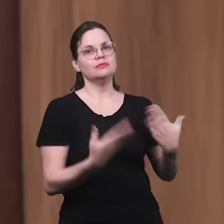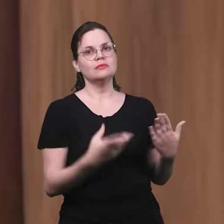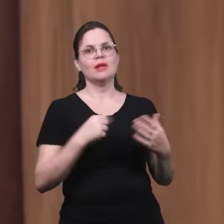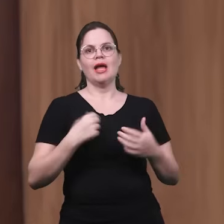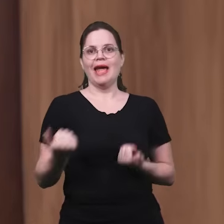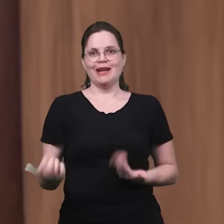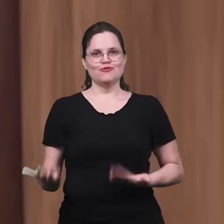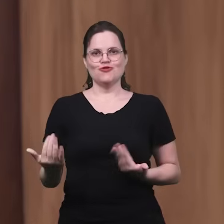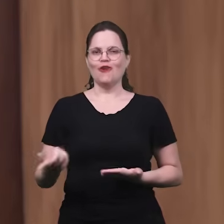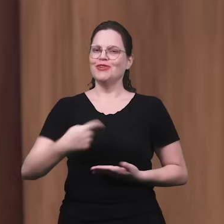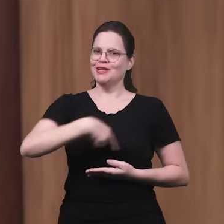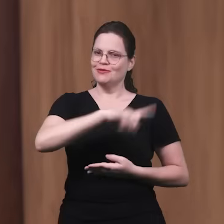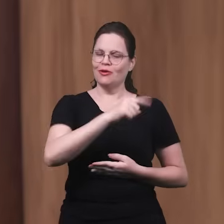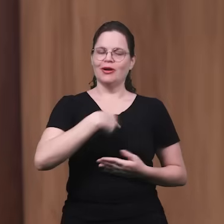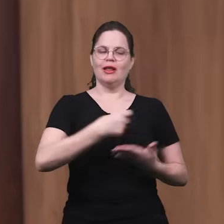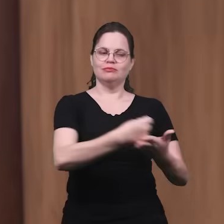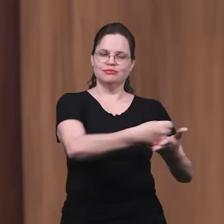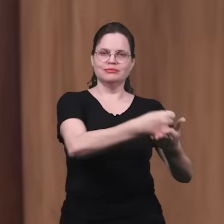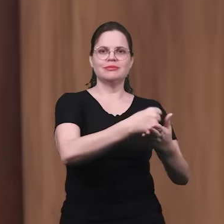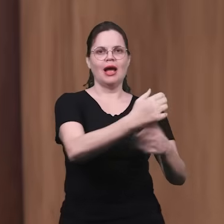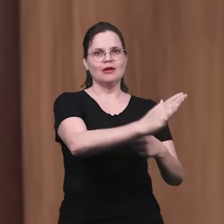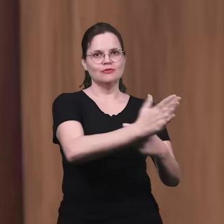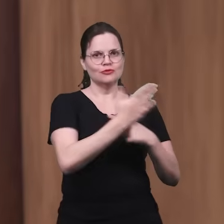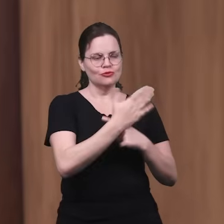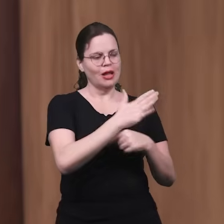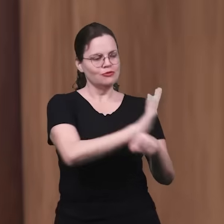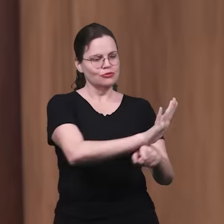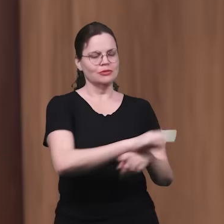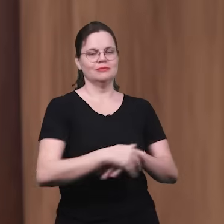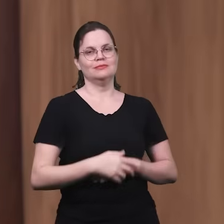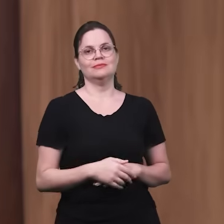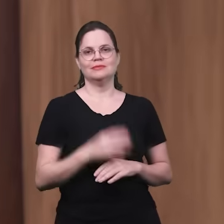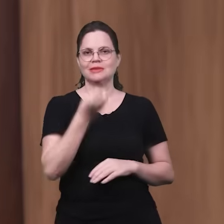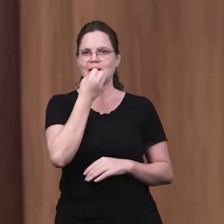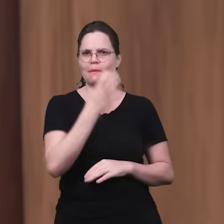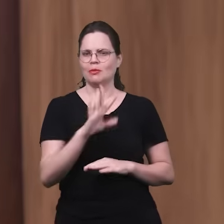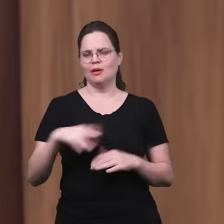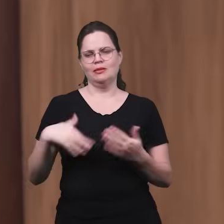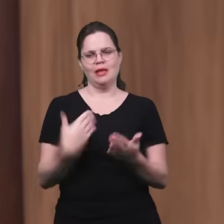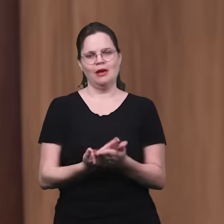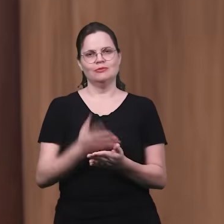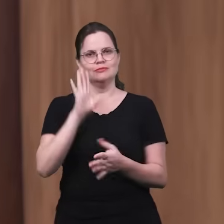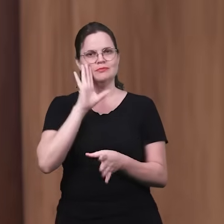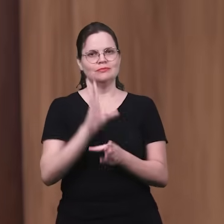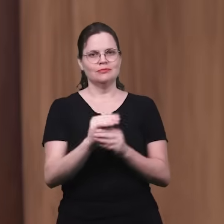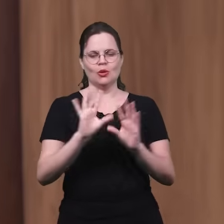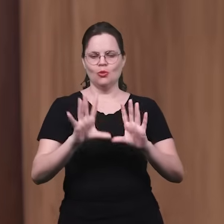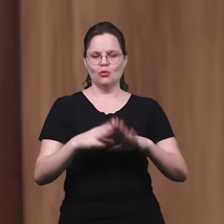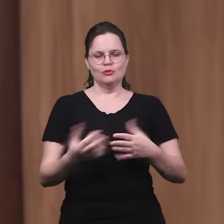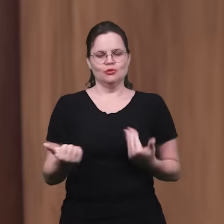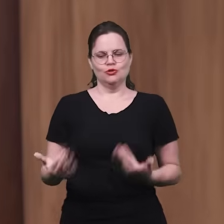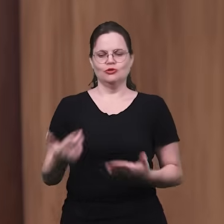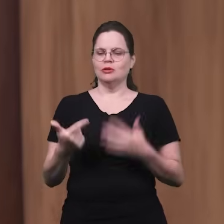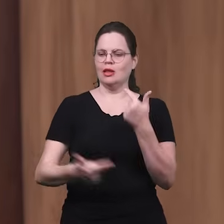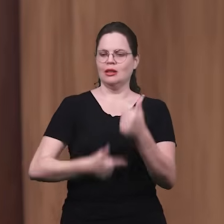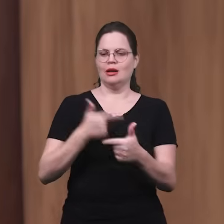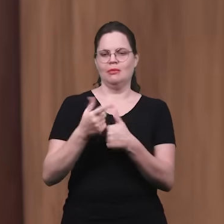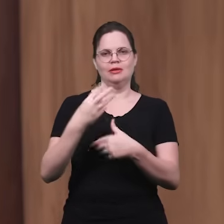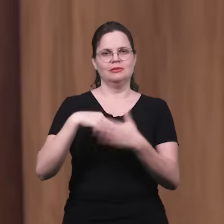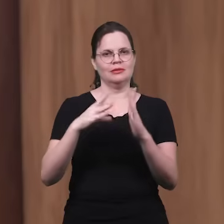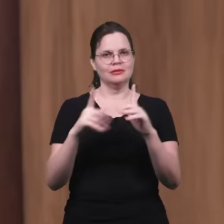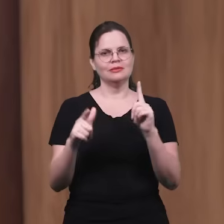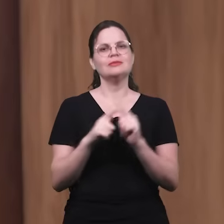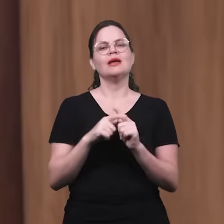dos necessitados, né? E isso é uma bênção, porque isso acontece também no tempo de hoje. Nós temos os jovens que estão trabalhando na obra do